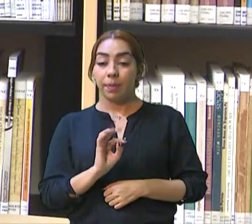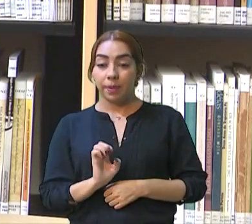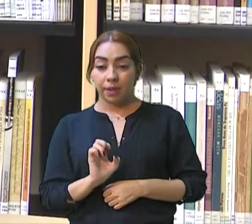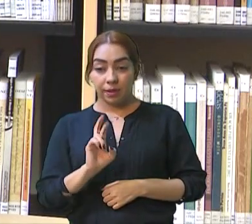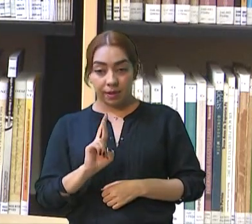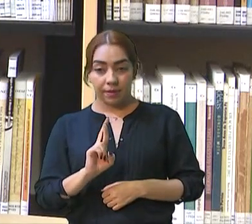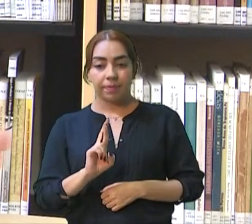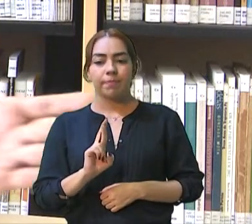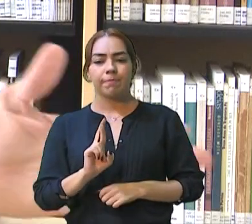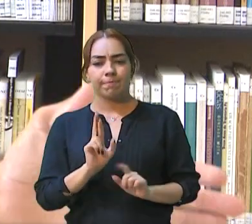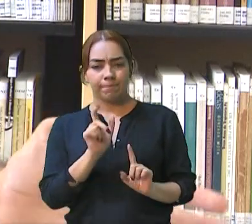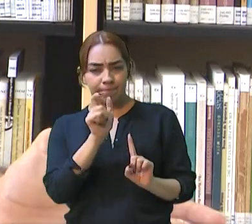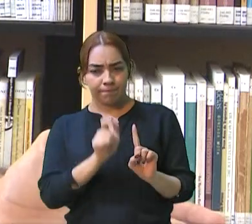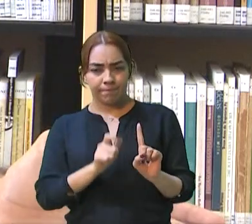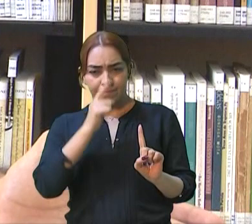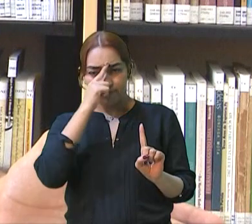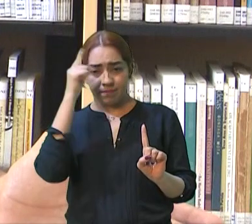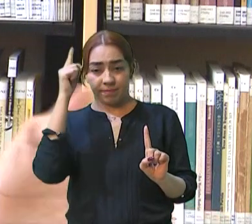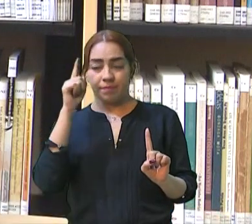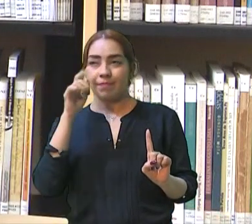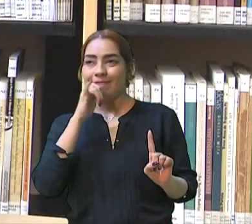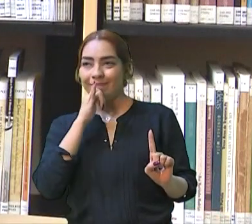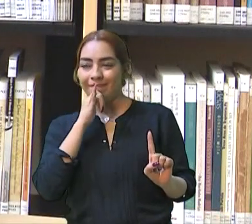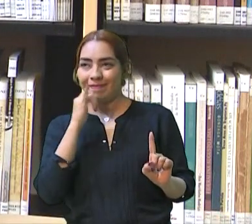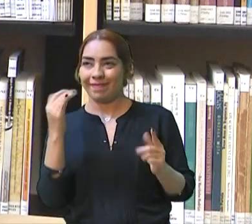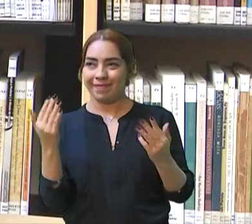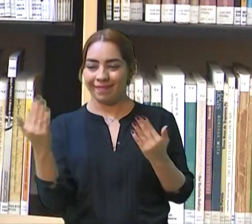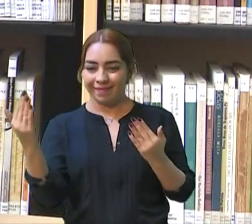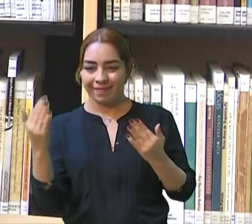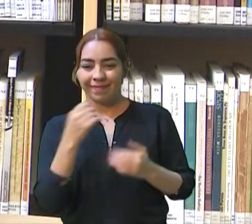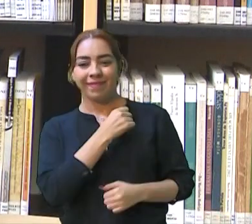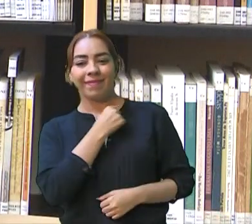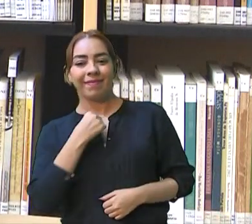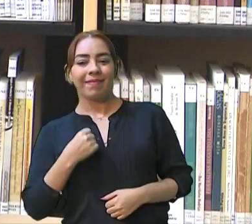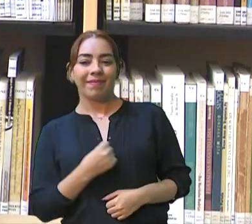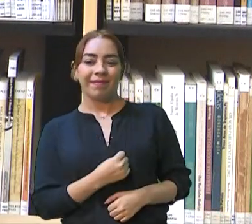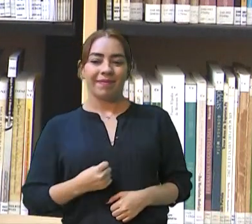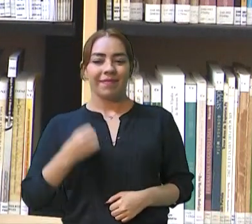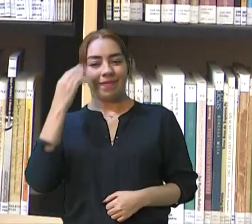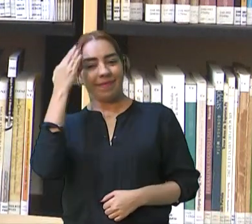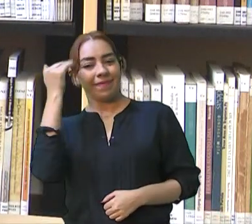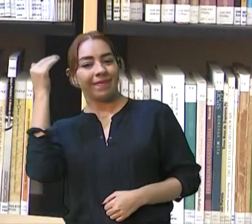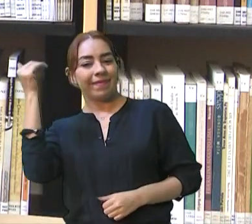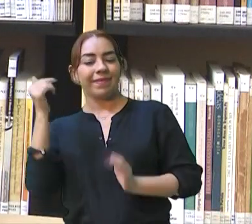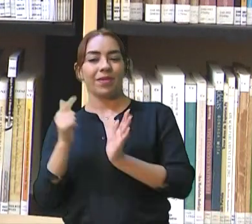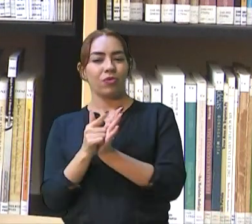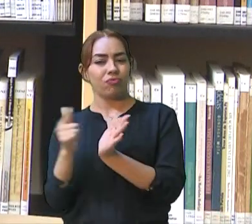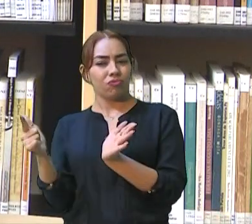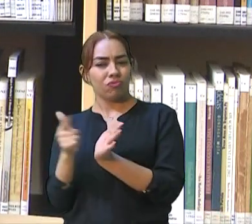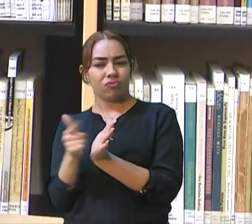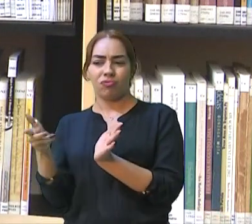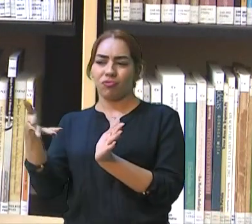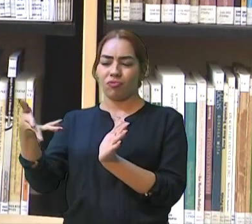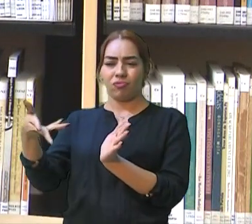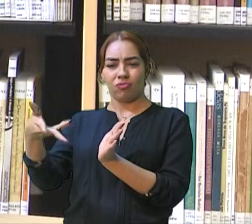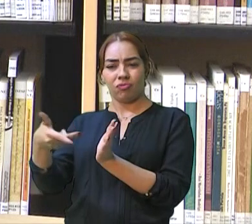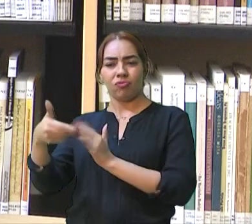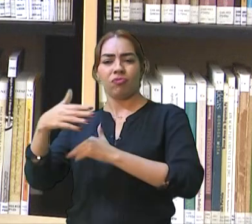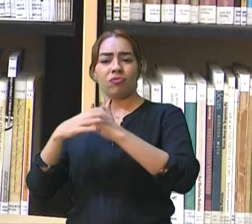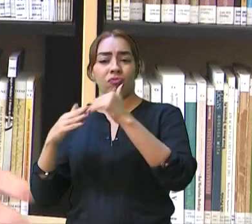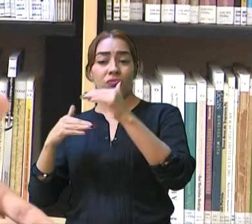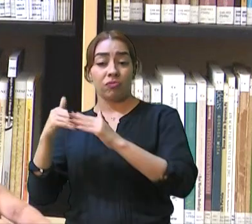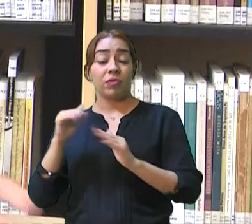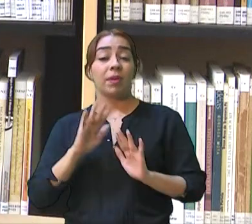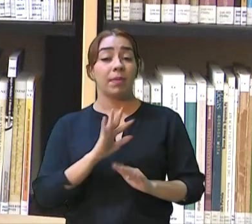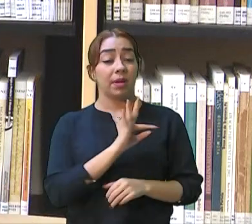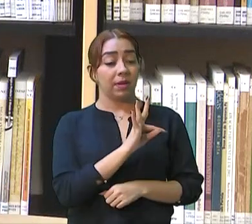defeitos. Se o Superman era um jornalista bem-sucedido, o Parker era um filho, era criado pela tia, pelo tio,